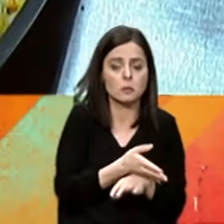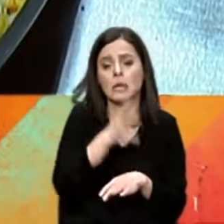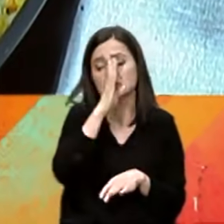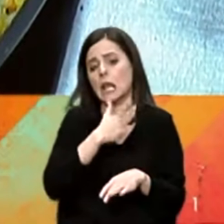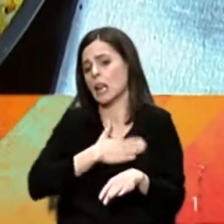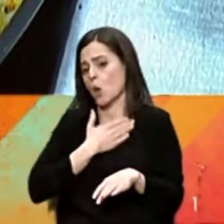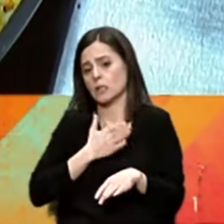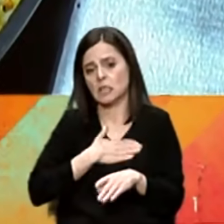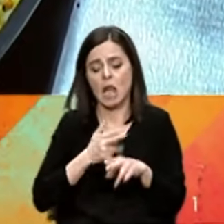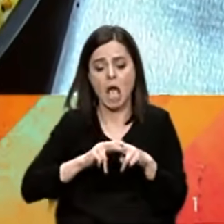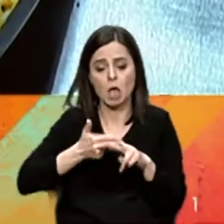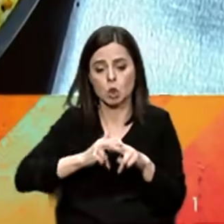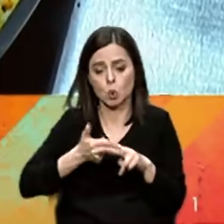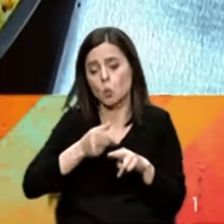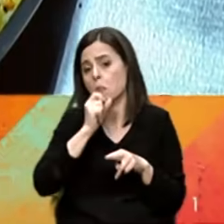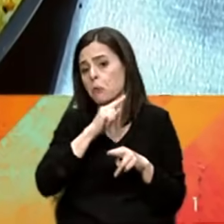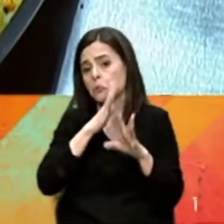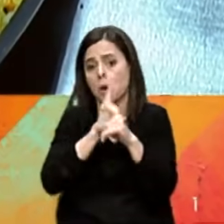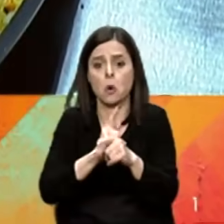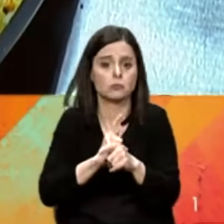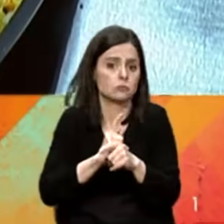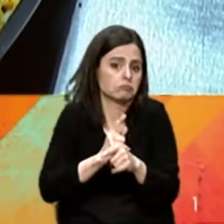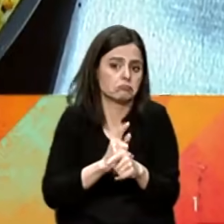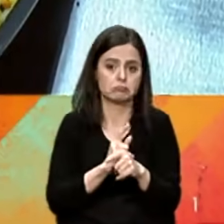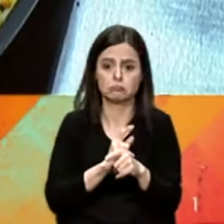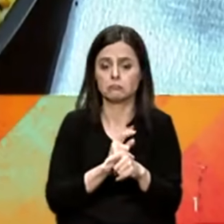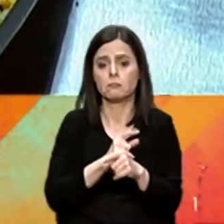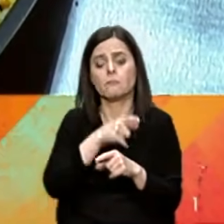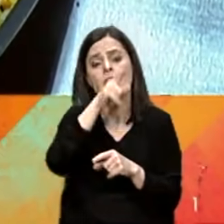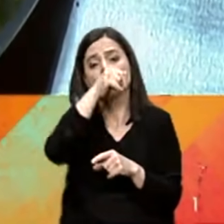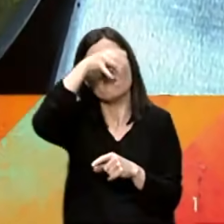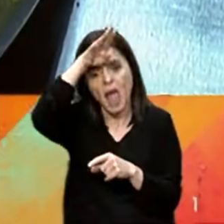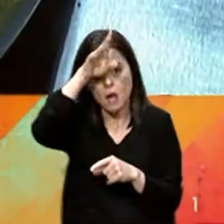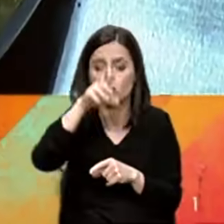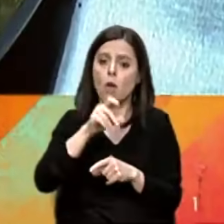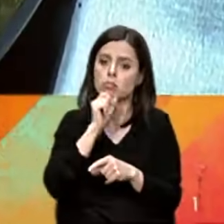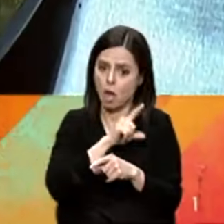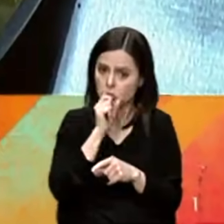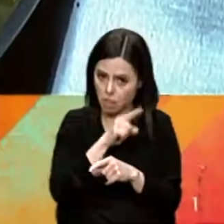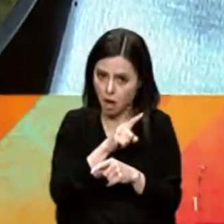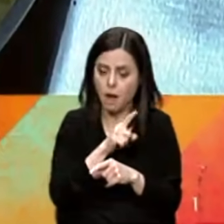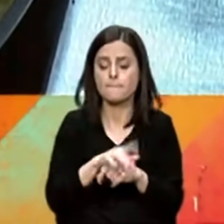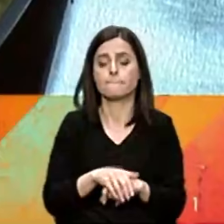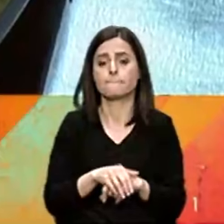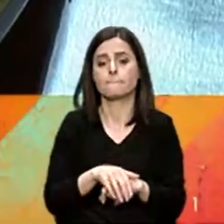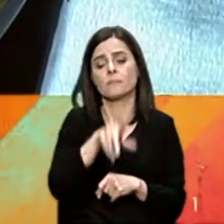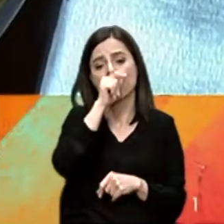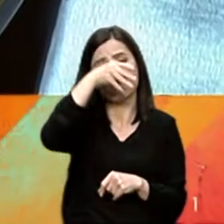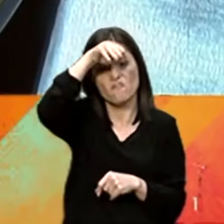quiserem fazer com atum, podem fazer também com outro tipo de ingrediente. Com frango, também funciona bem. Com